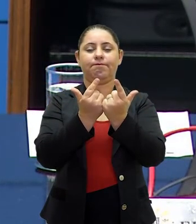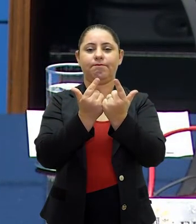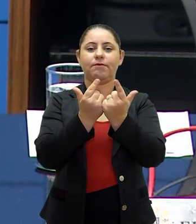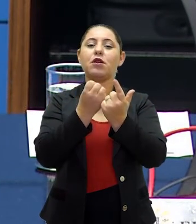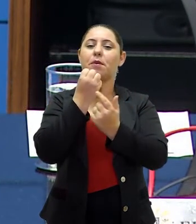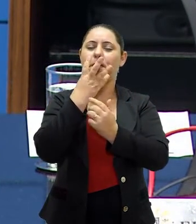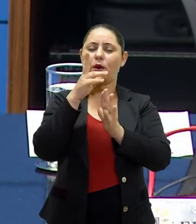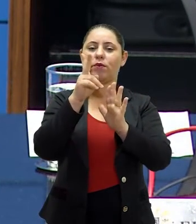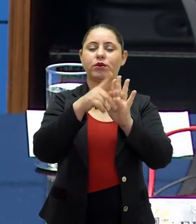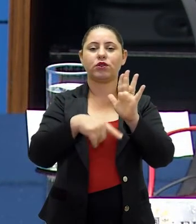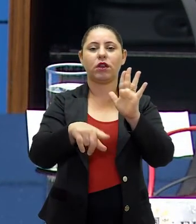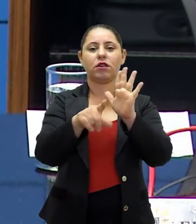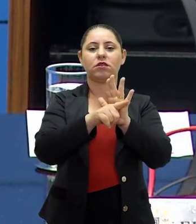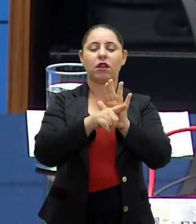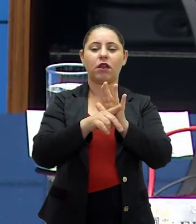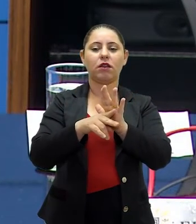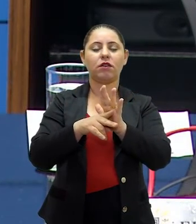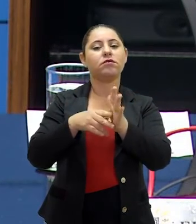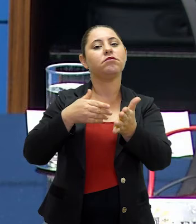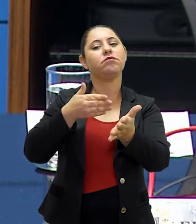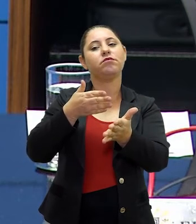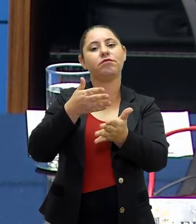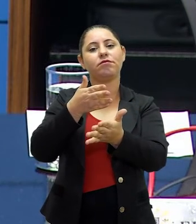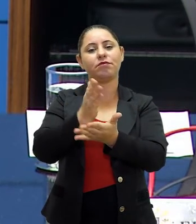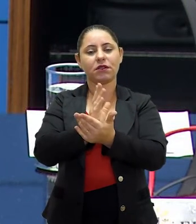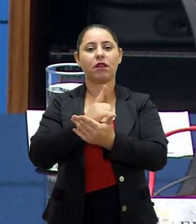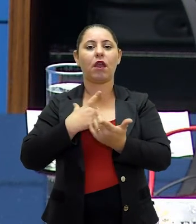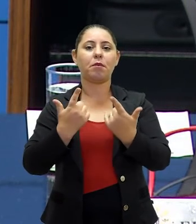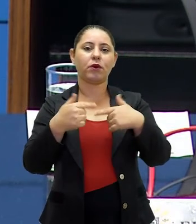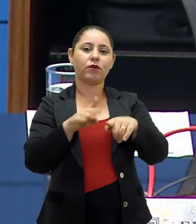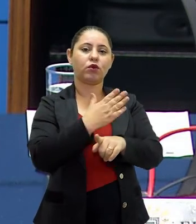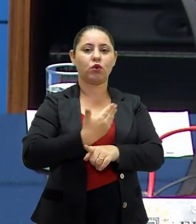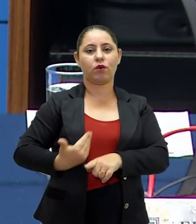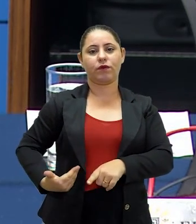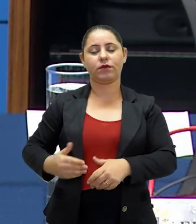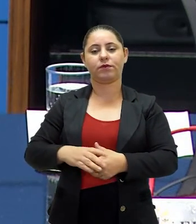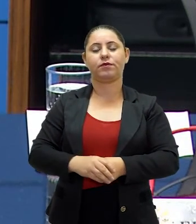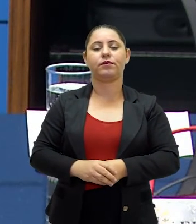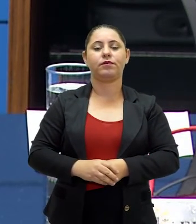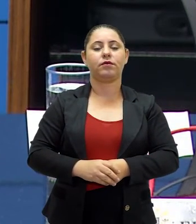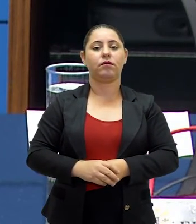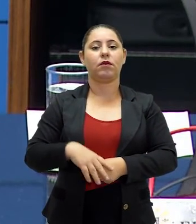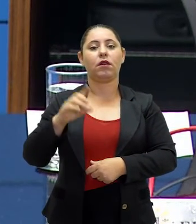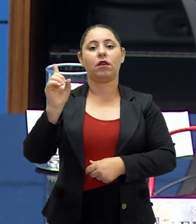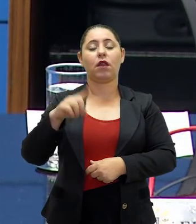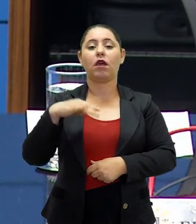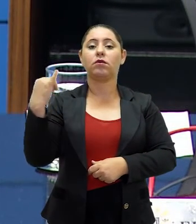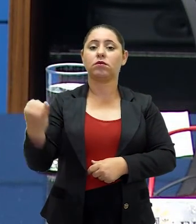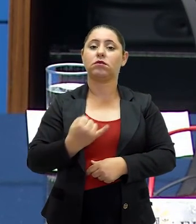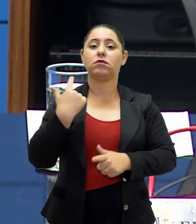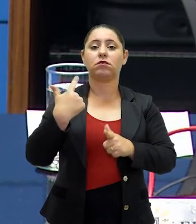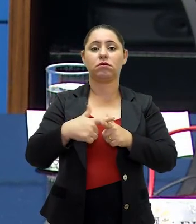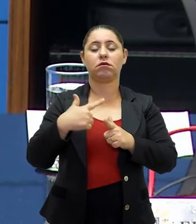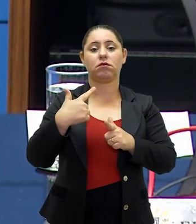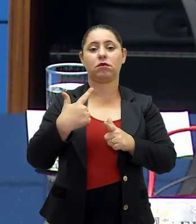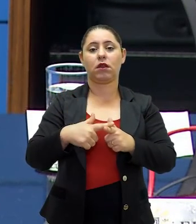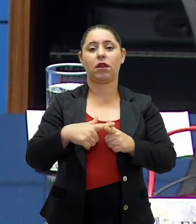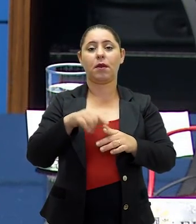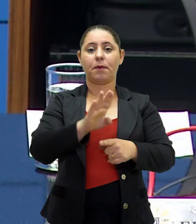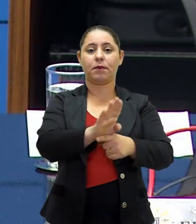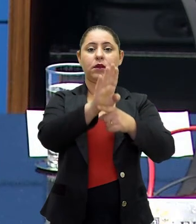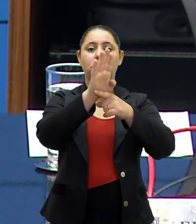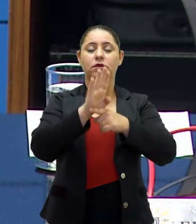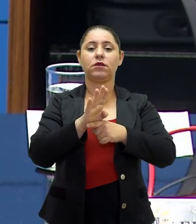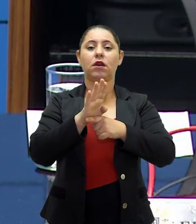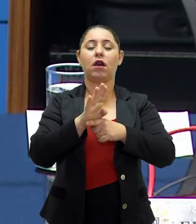Legislativa, os bons projetos, eles vão adiante e eles têm a parceria do governo. Isso que é importante, porque quem